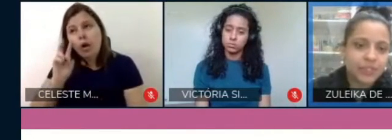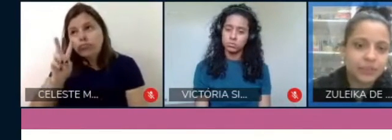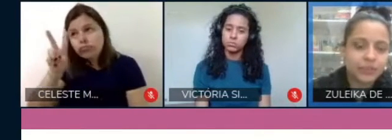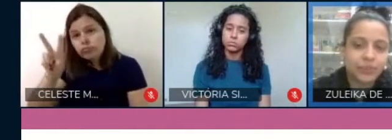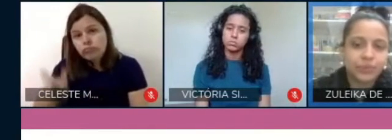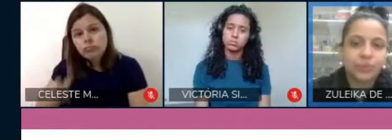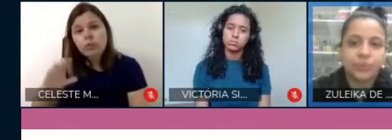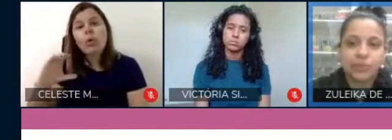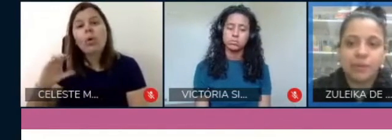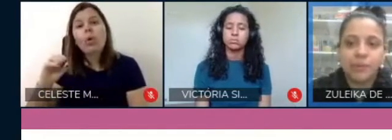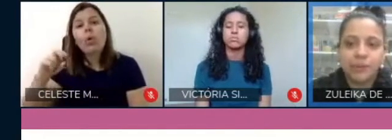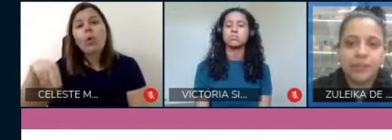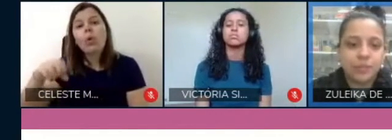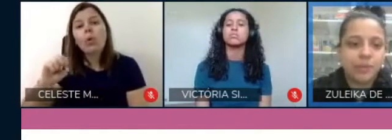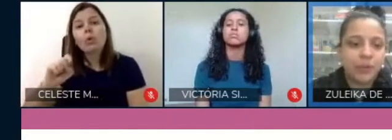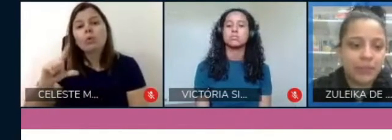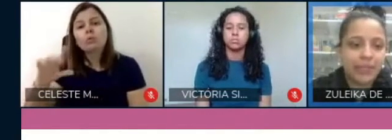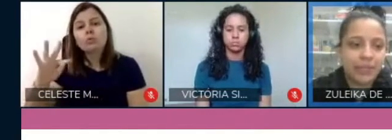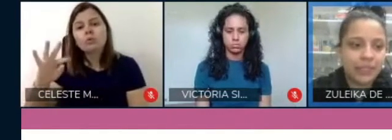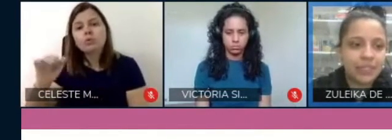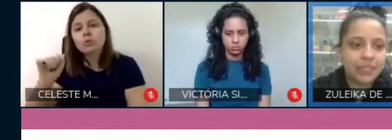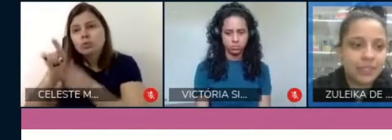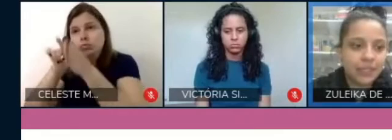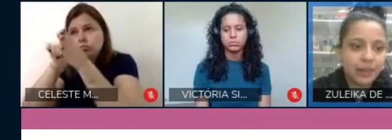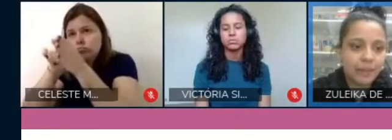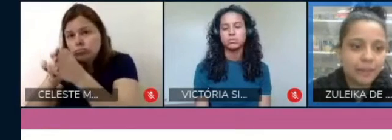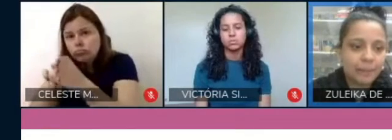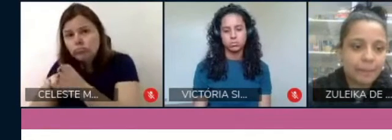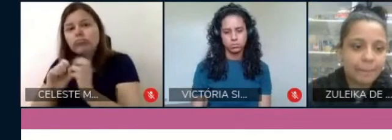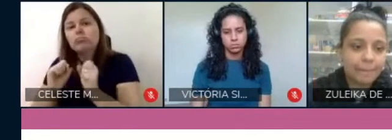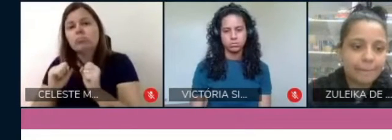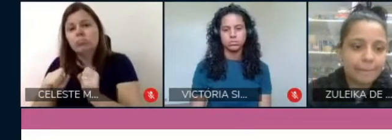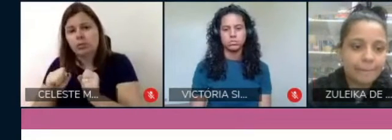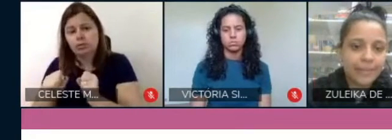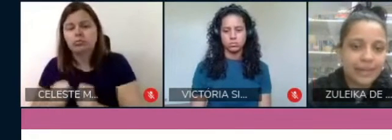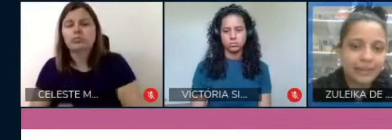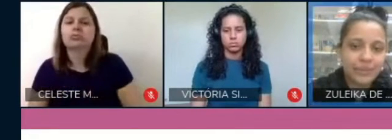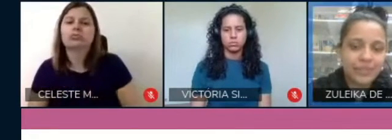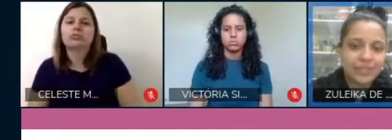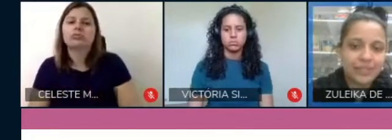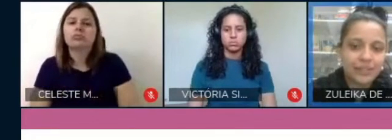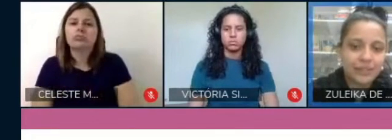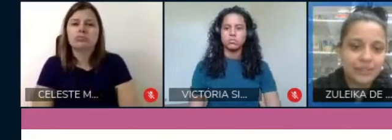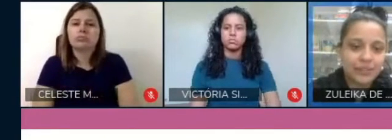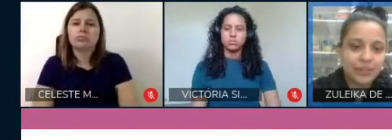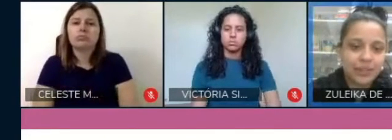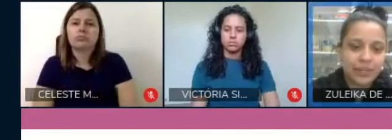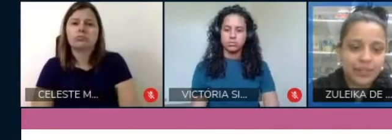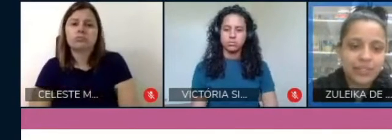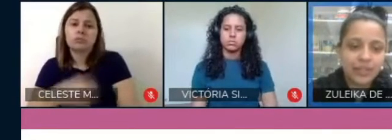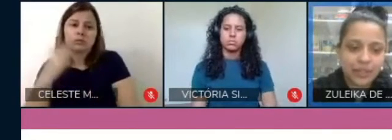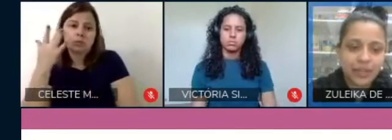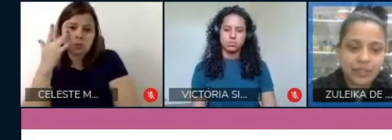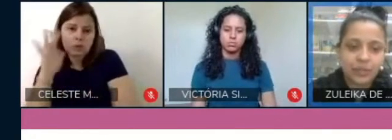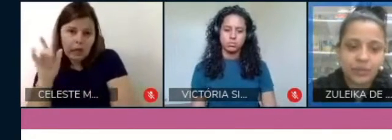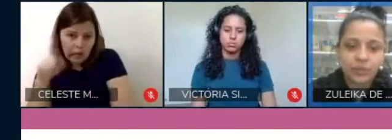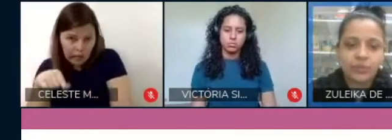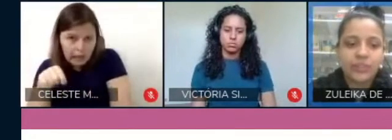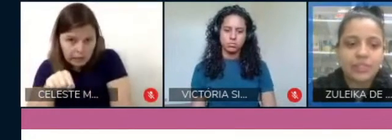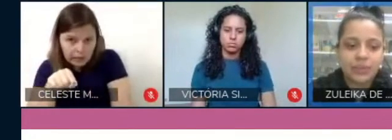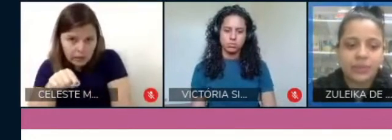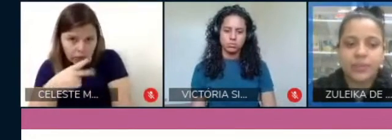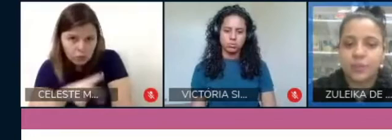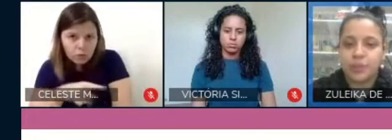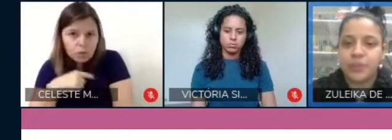pode fazer dentro do âmbito das bibliotecas. Tá? Não sei se era essa a